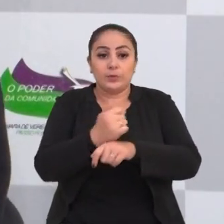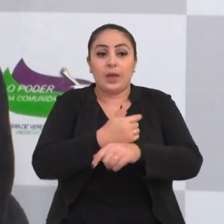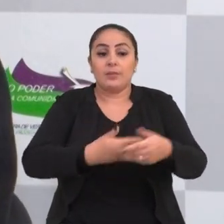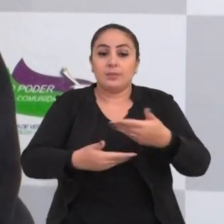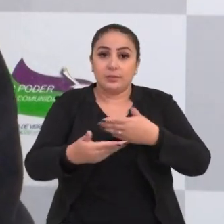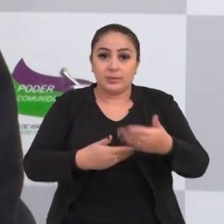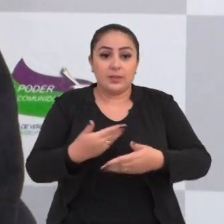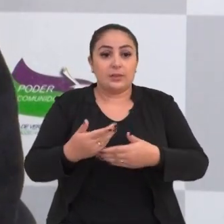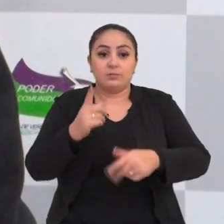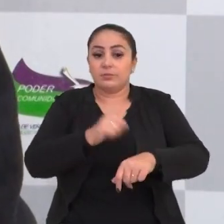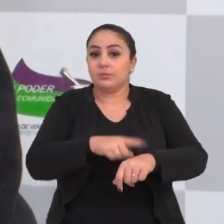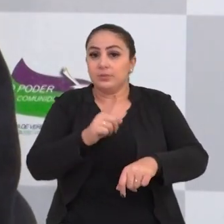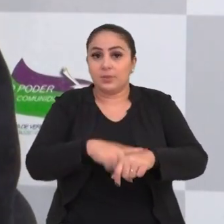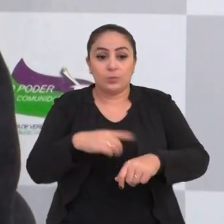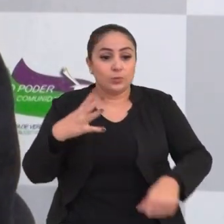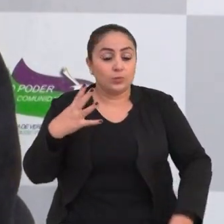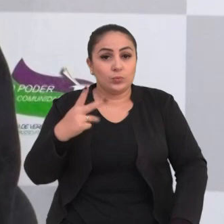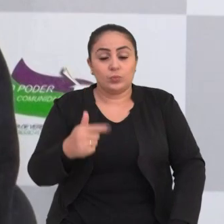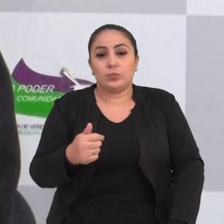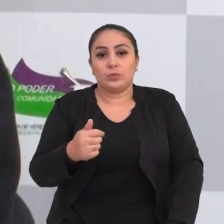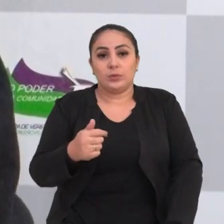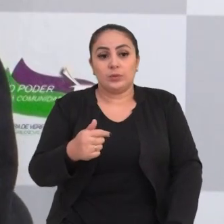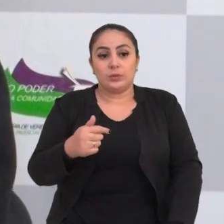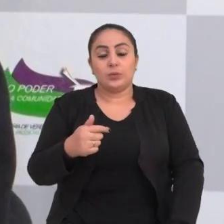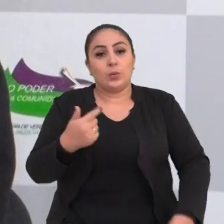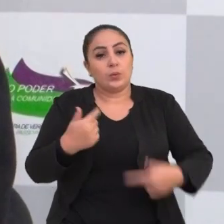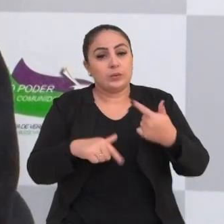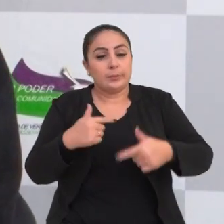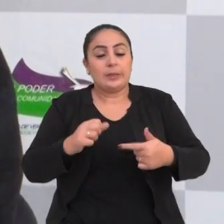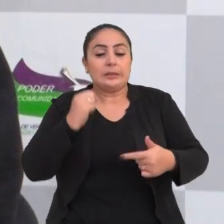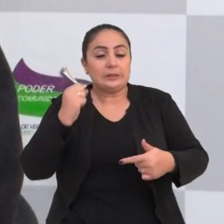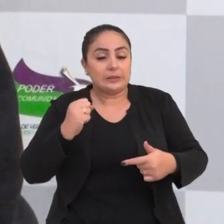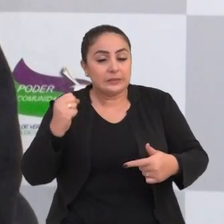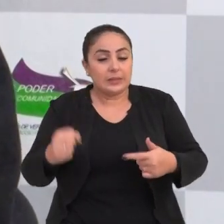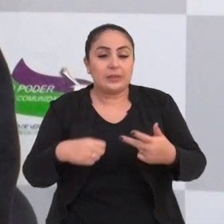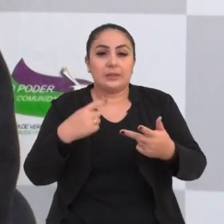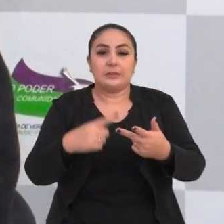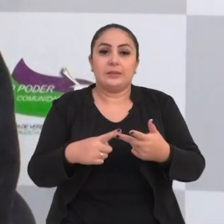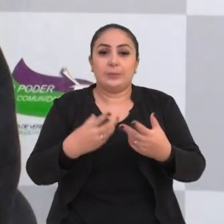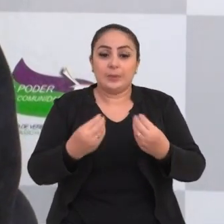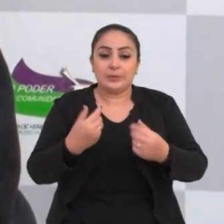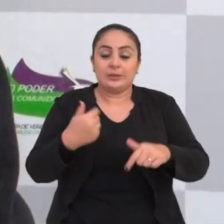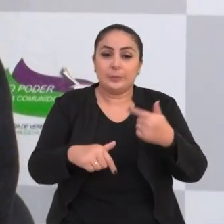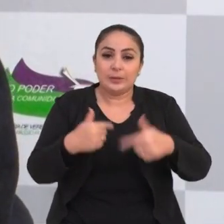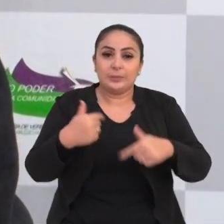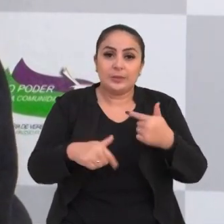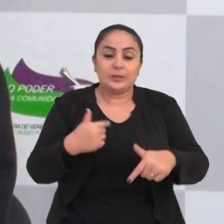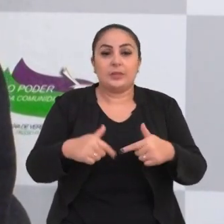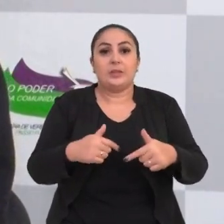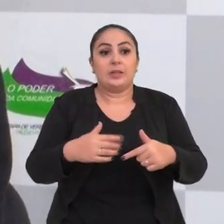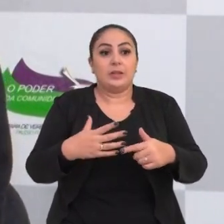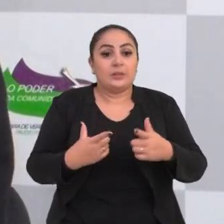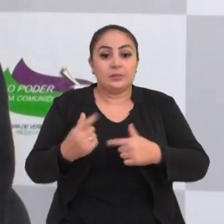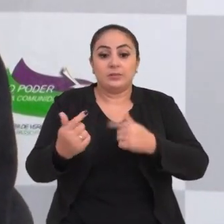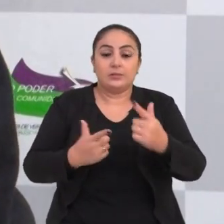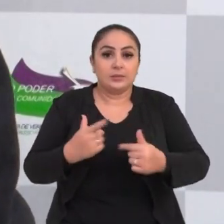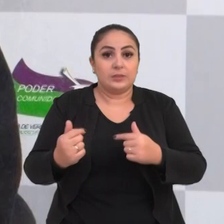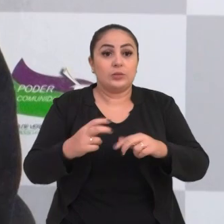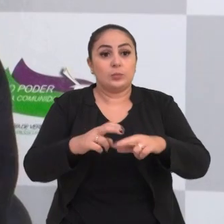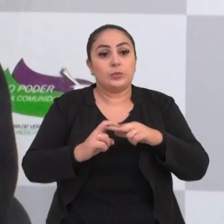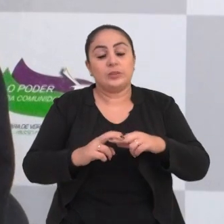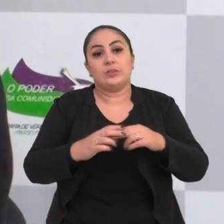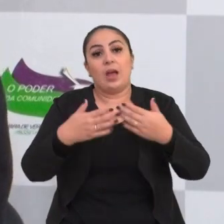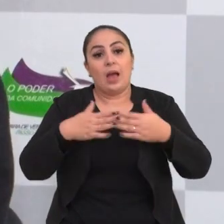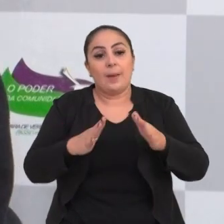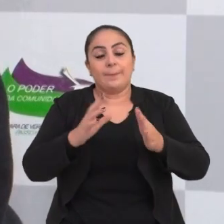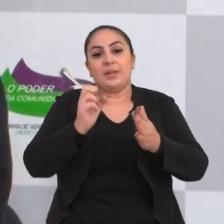profissionais atendem um tempo, justamente pelo trabalho estressante, é bastante trabalhoso, eles acabam saindo. E